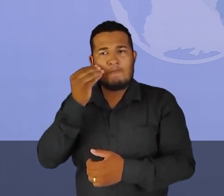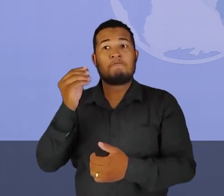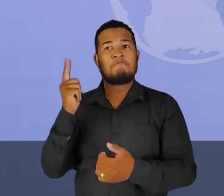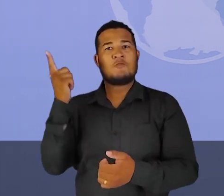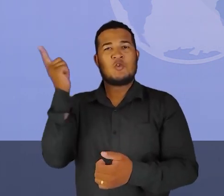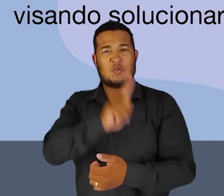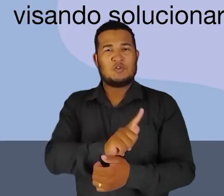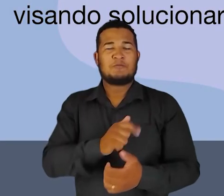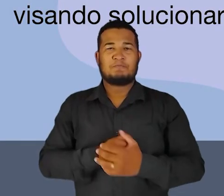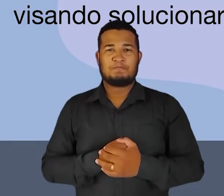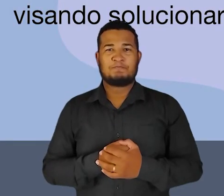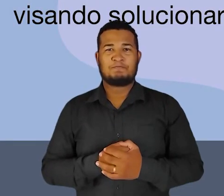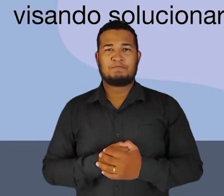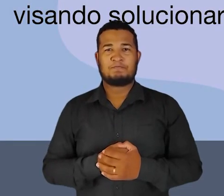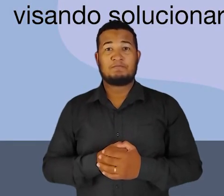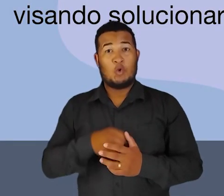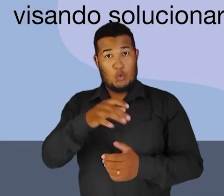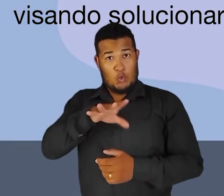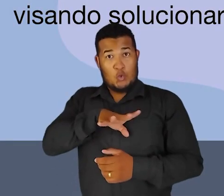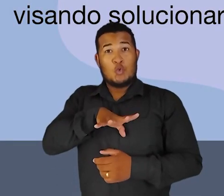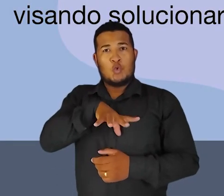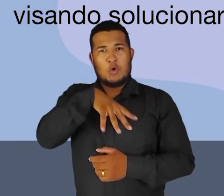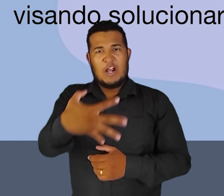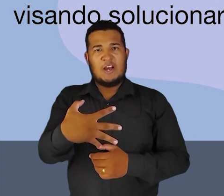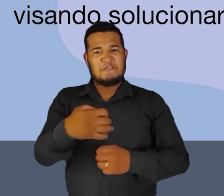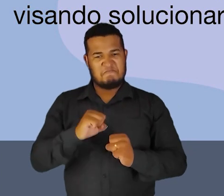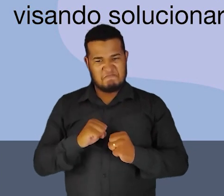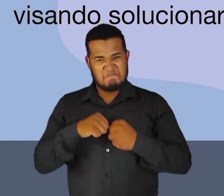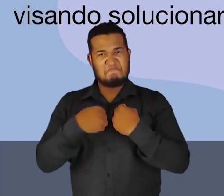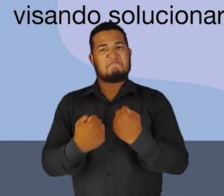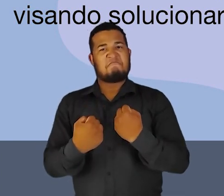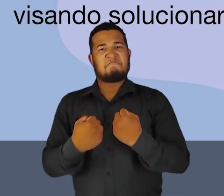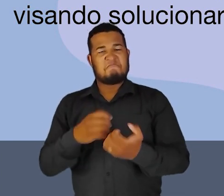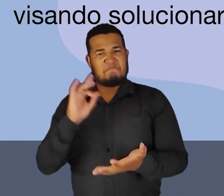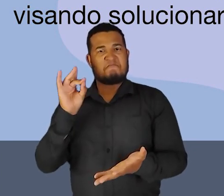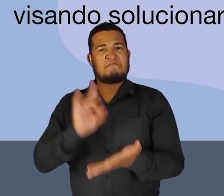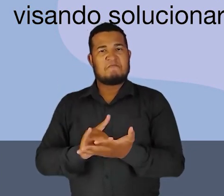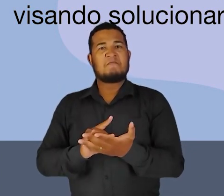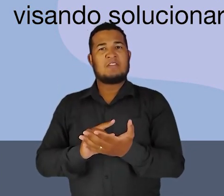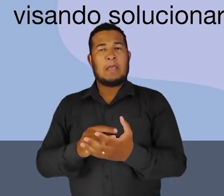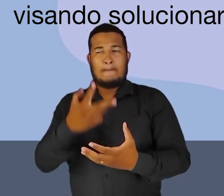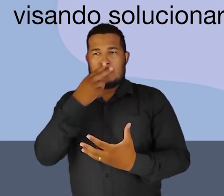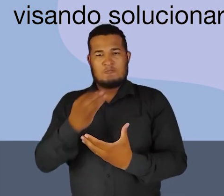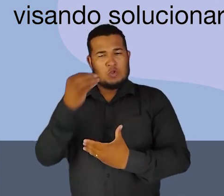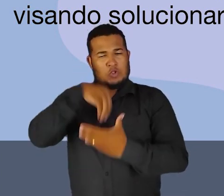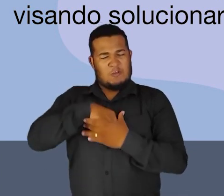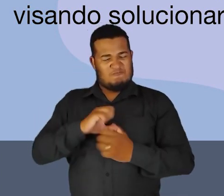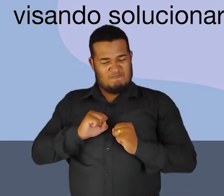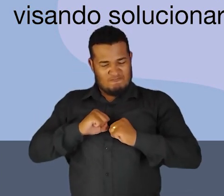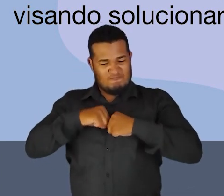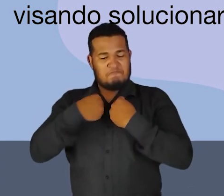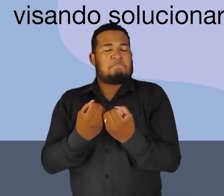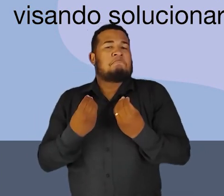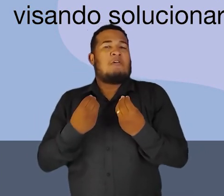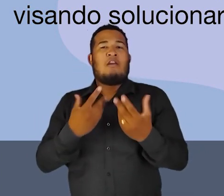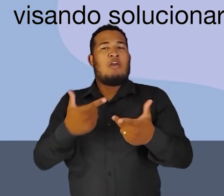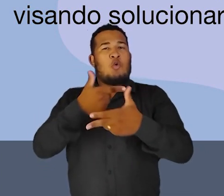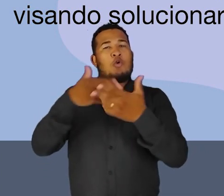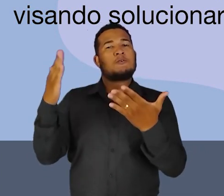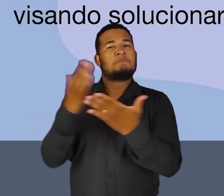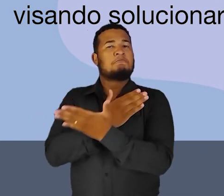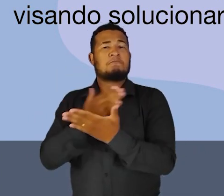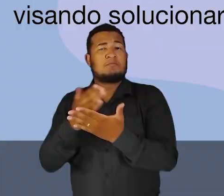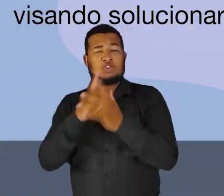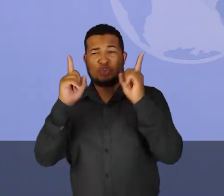no mesmo slide. Coragem, bravura, valentia, força espiritual, para ultrapassar uma